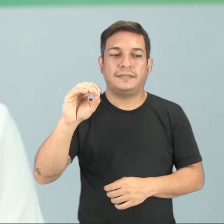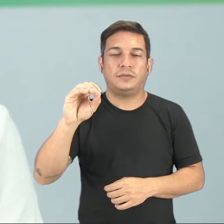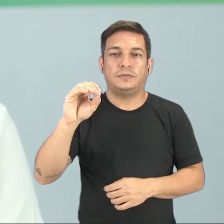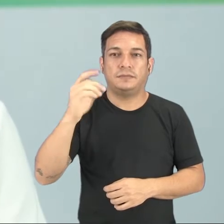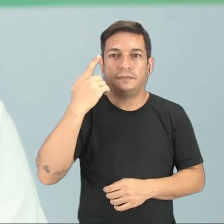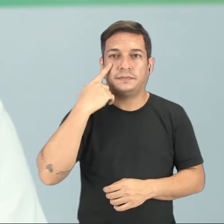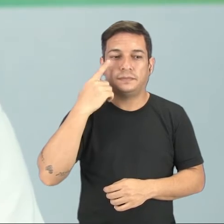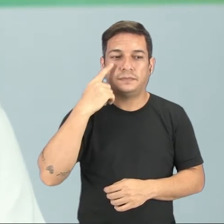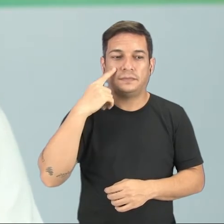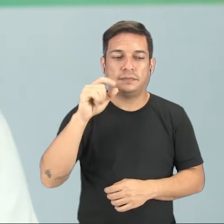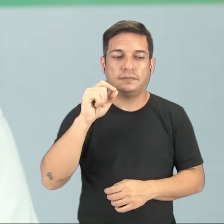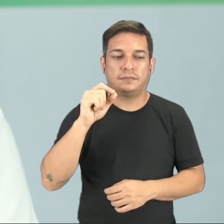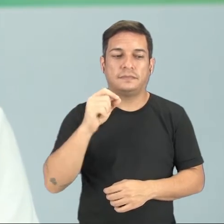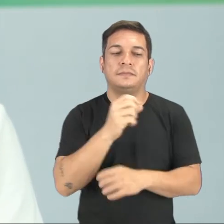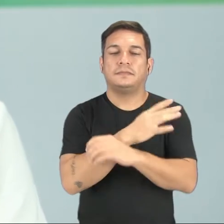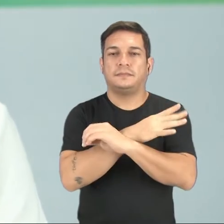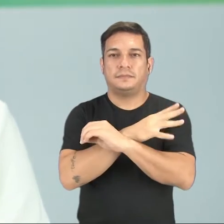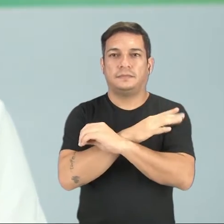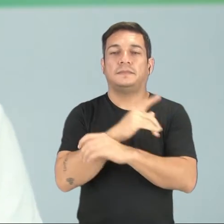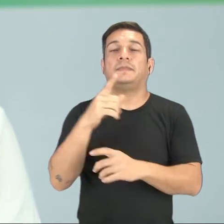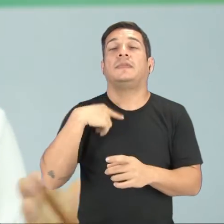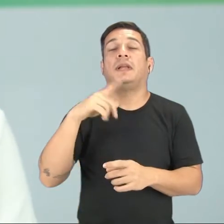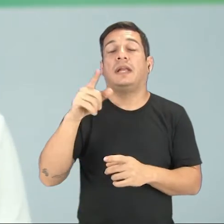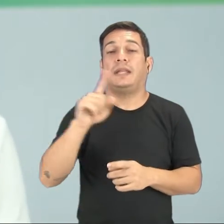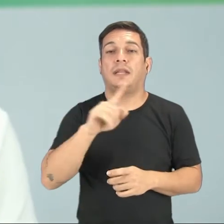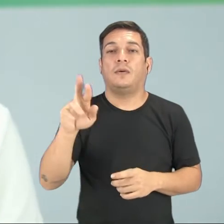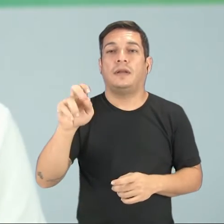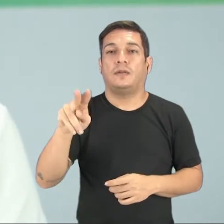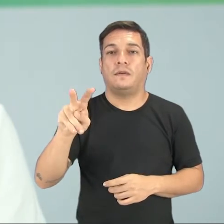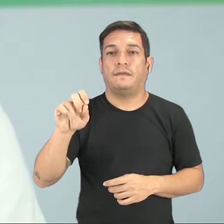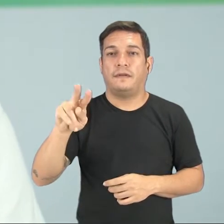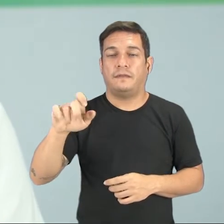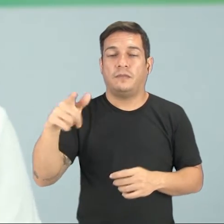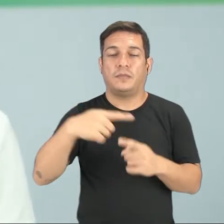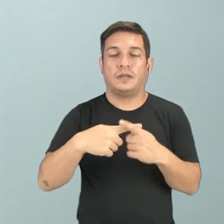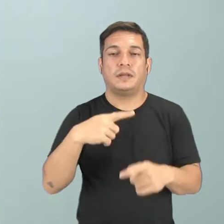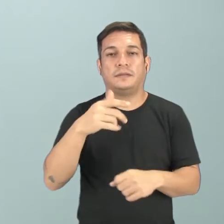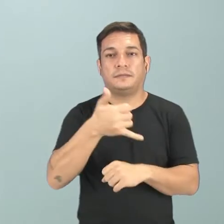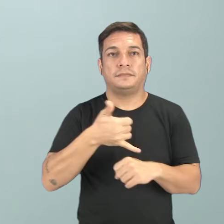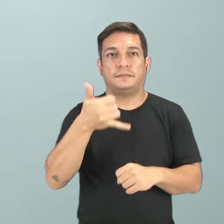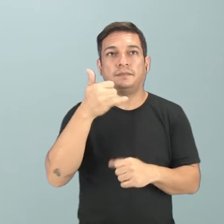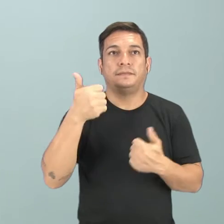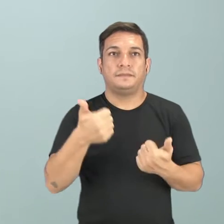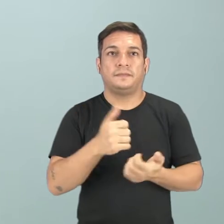como já falamos, ele é não renovável, porque ele provém do petróleo.